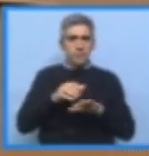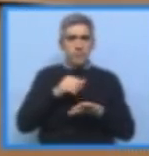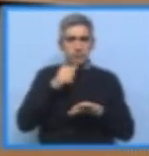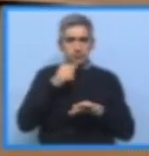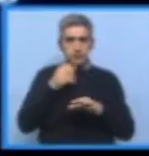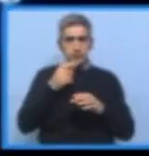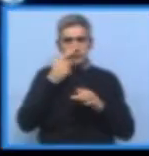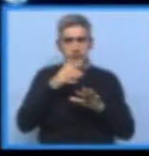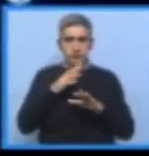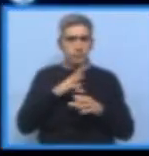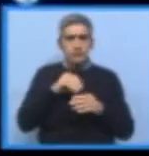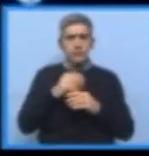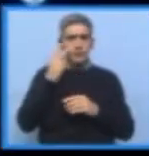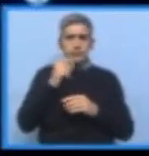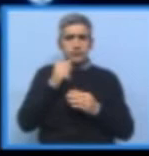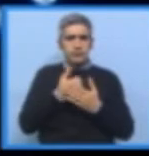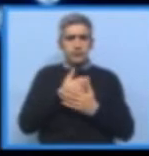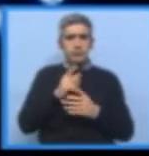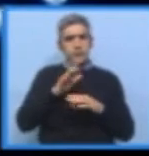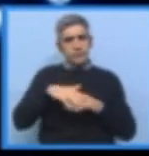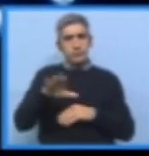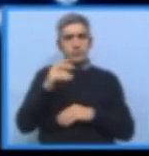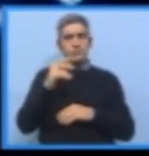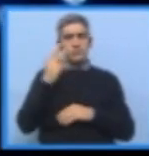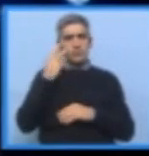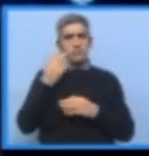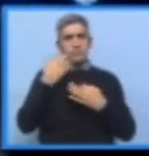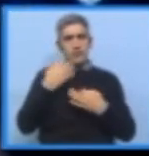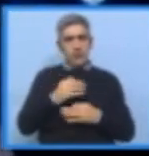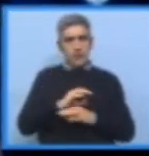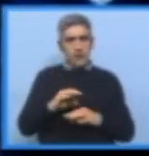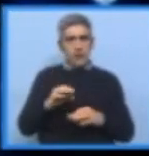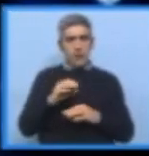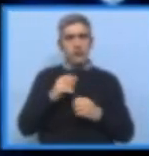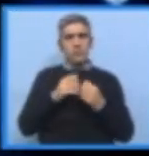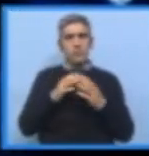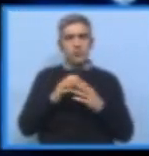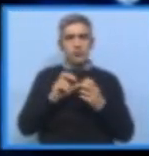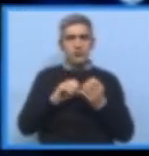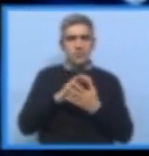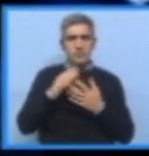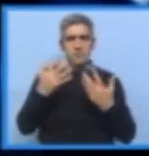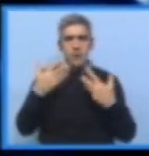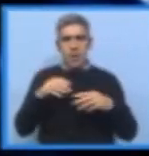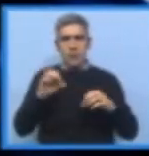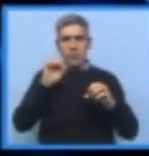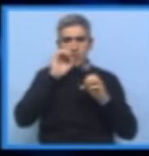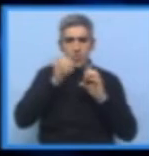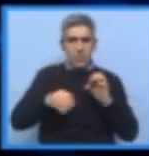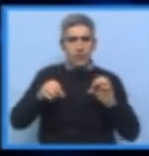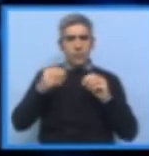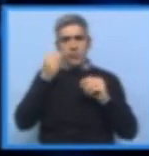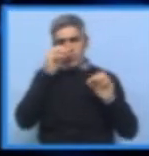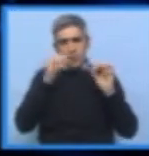Portanto, a morte faz parte da vida e há que deixar partir as pessoas com dignidade, sem todo aquele parafernália de máquinas e de tubos e de